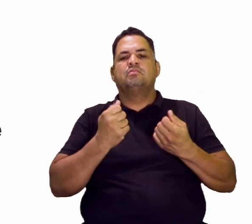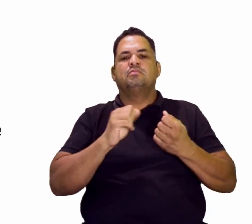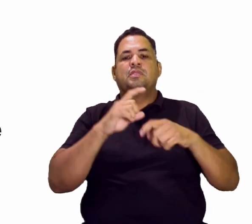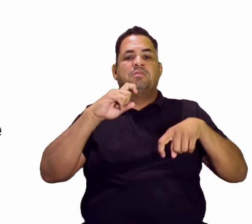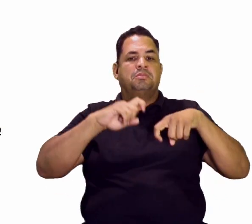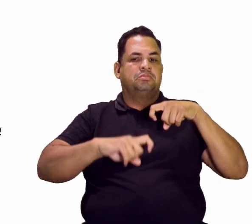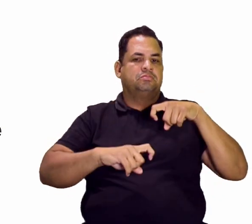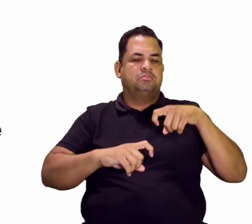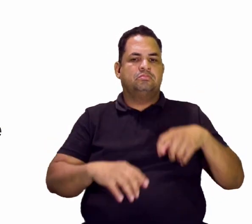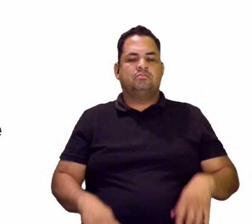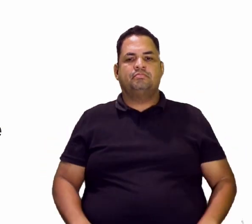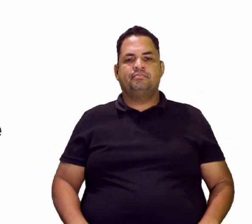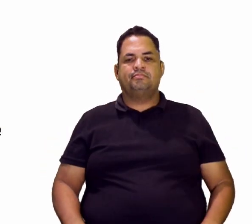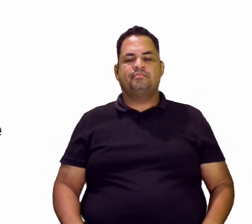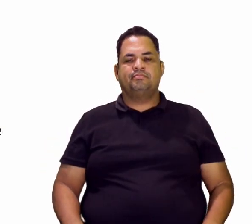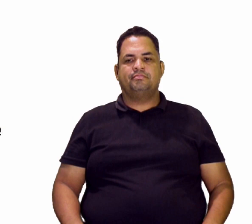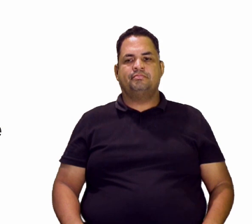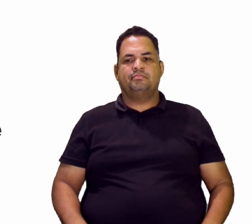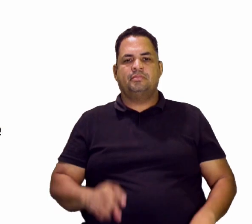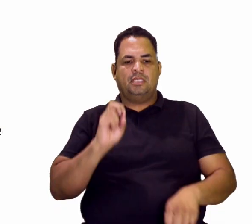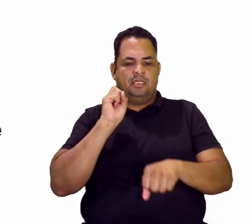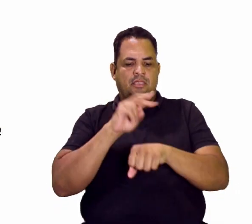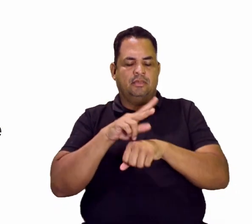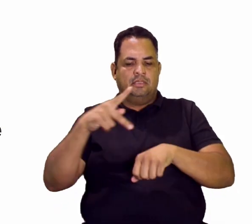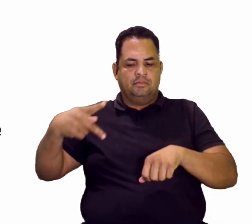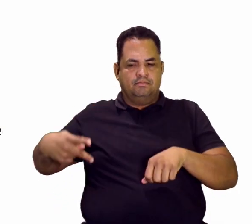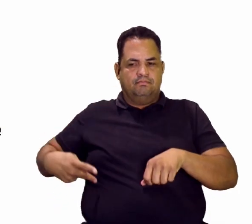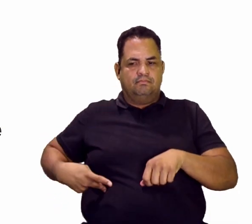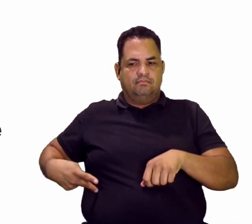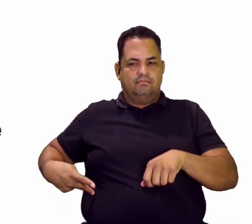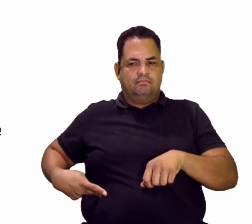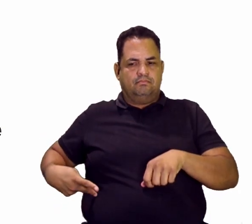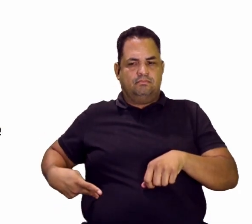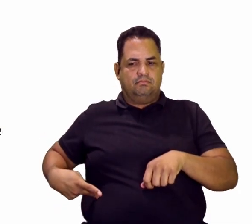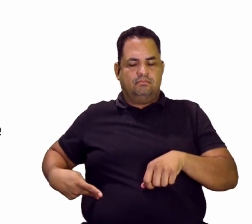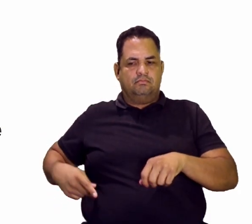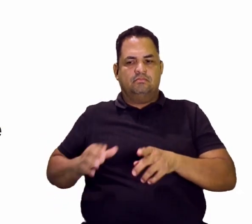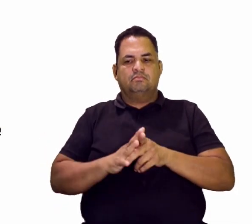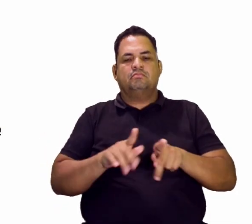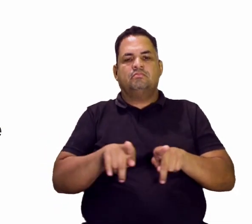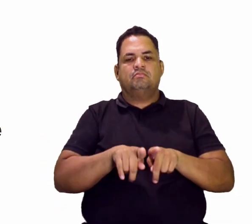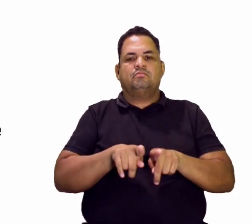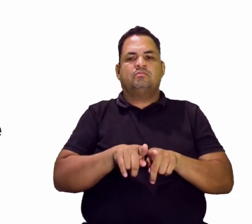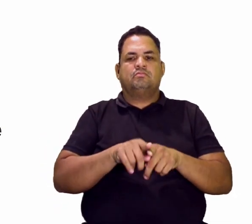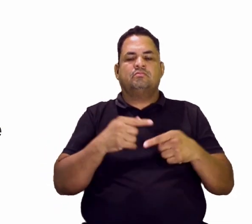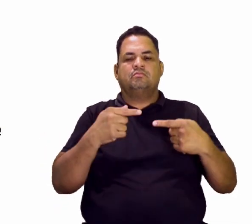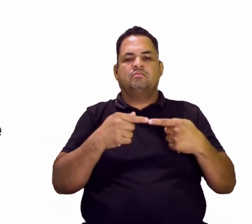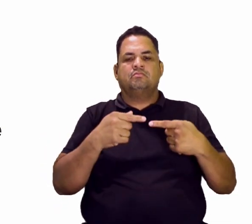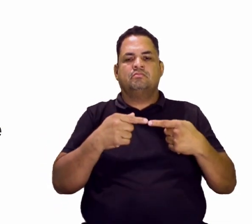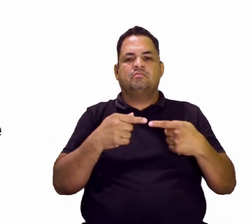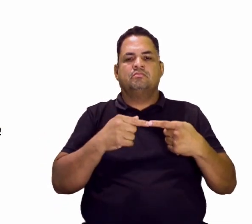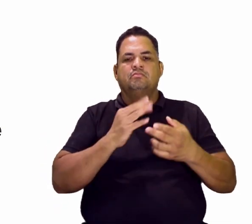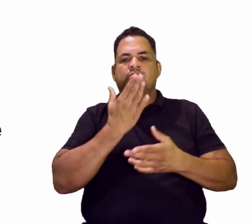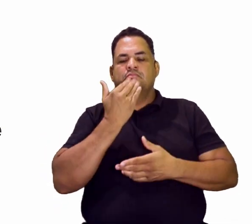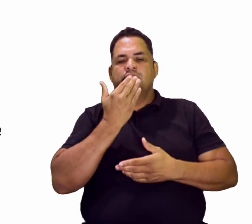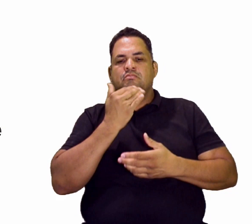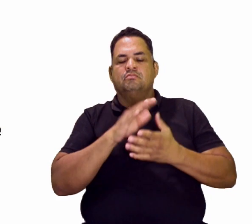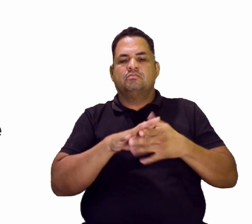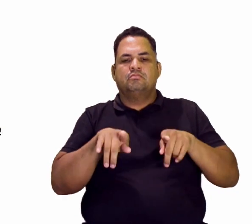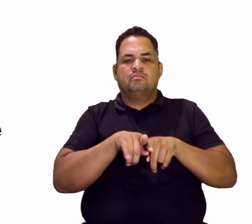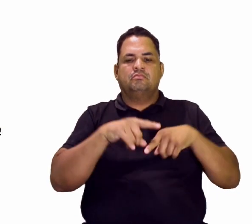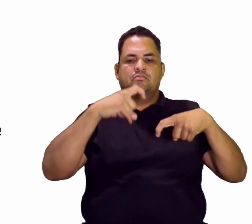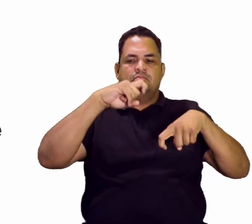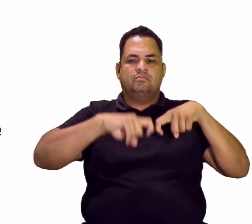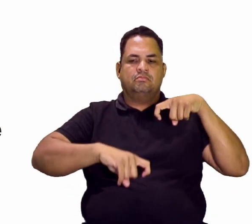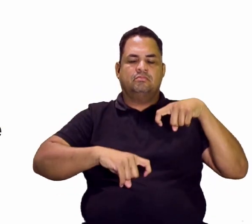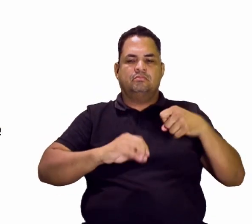via sexual. Então, esses vírus da hepatite, tanto por água e por alimentos, quanto pelo contato, né, pela relação